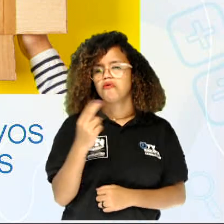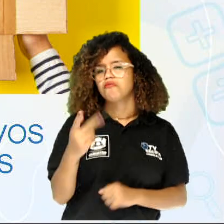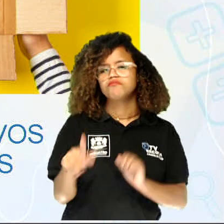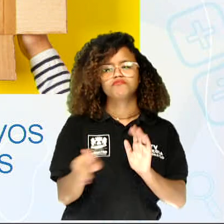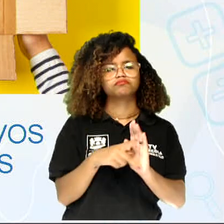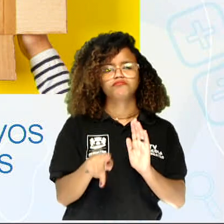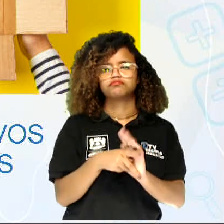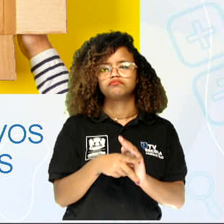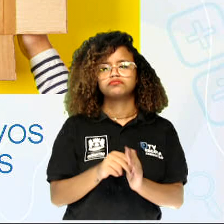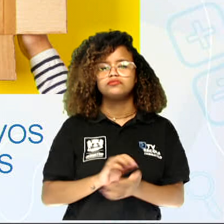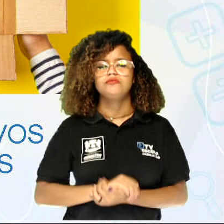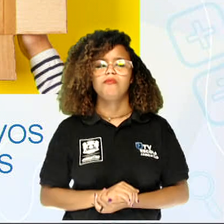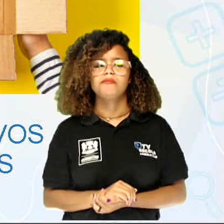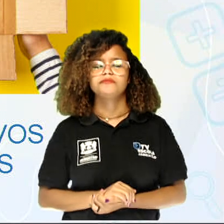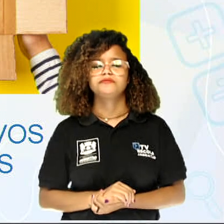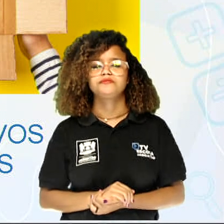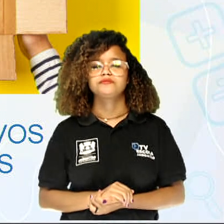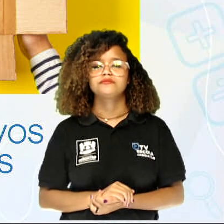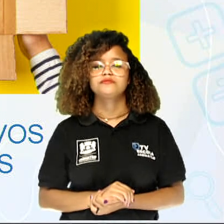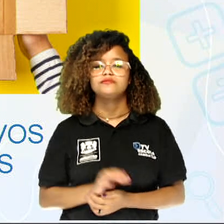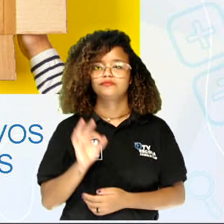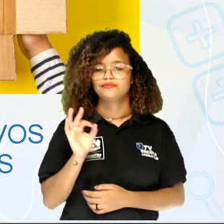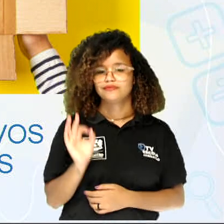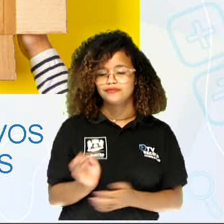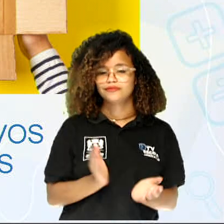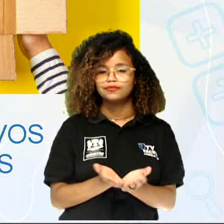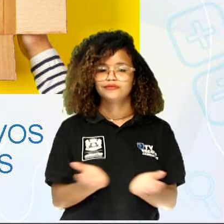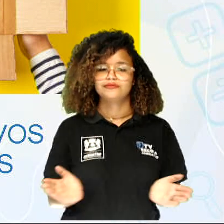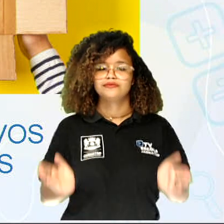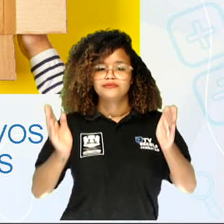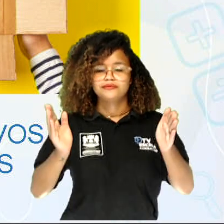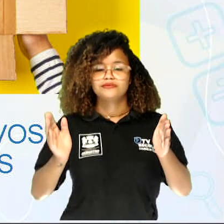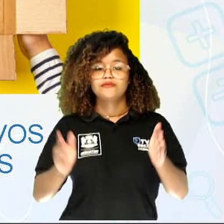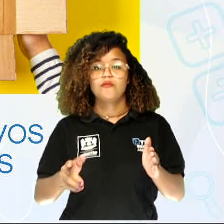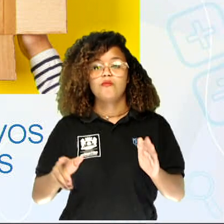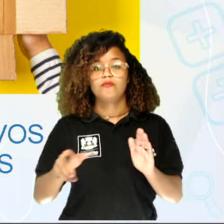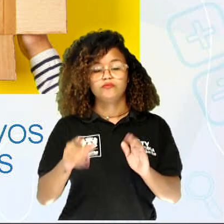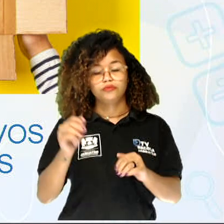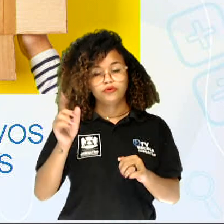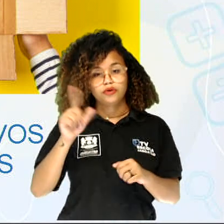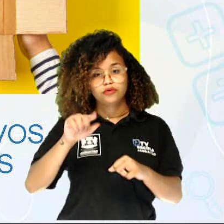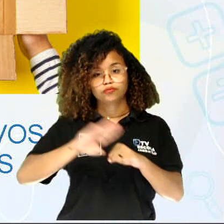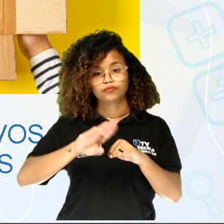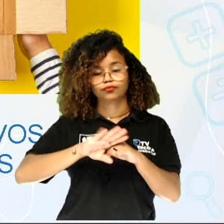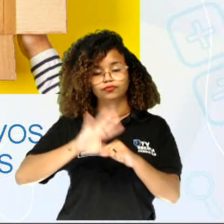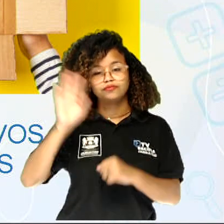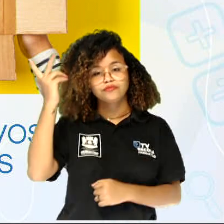próprio? Muito bem, na caixa de substantivo comum.